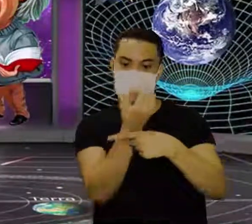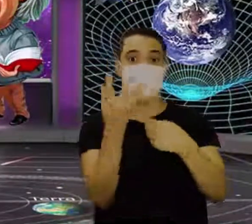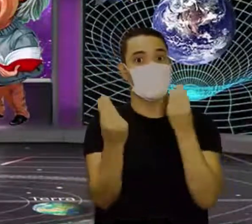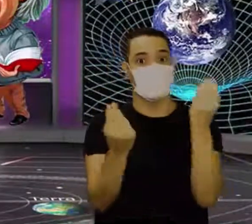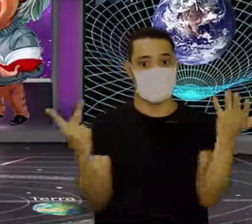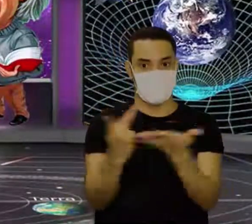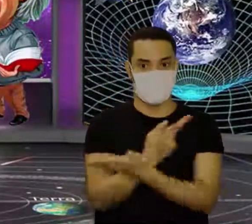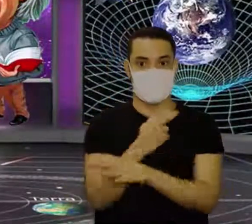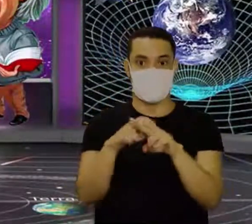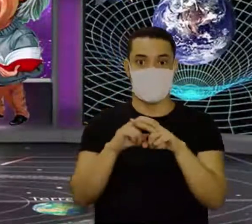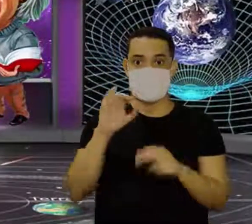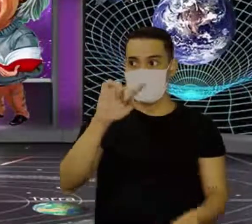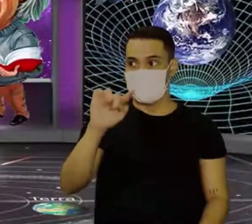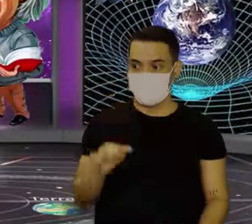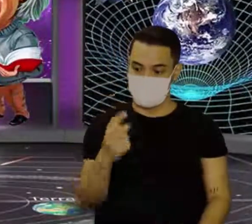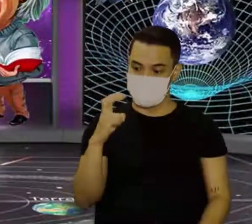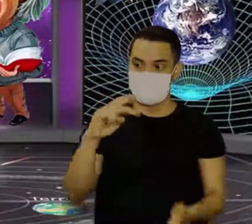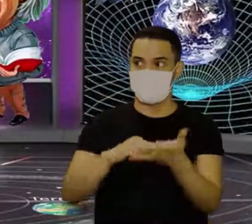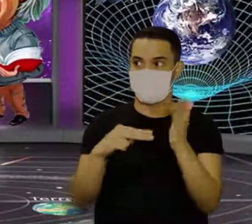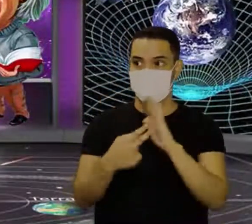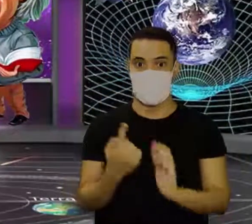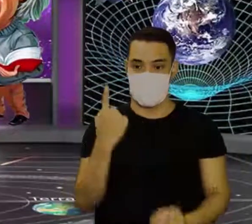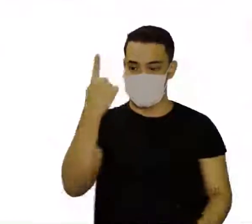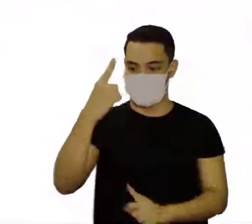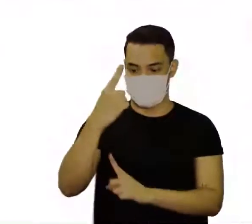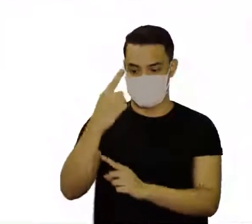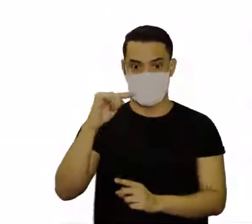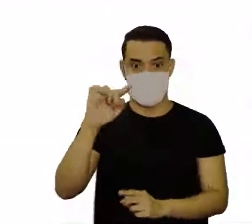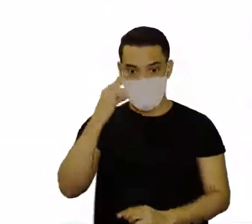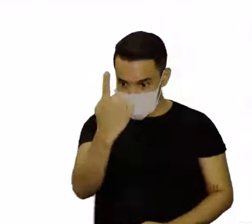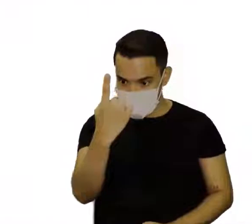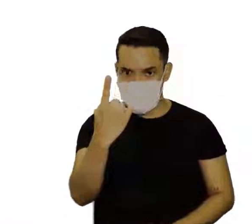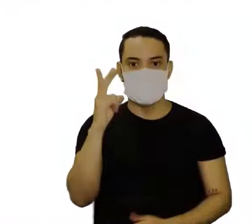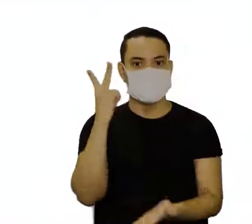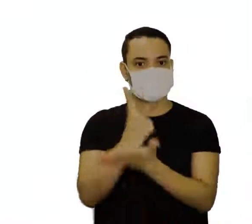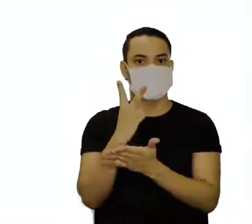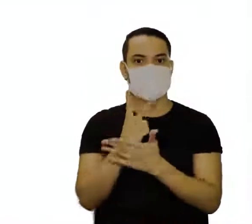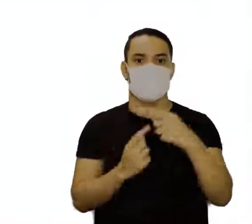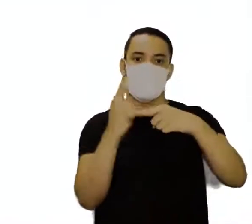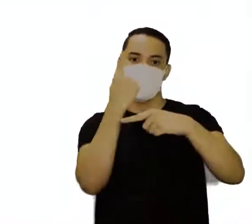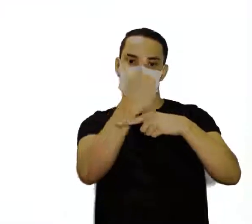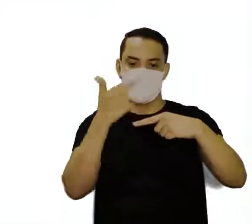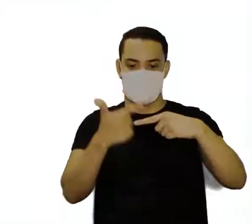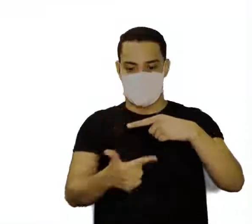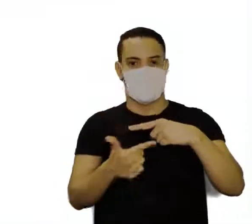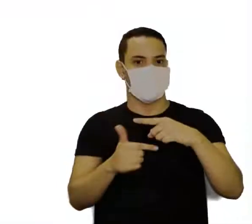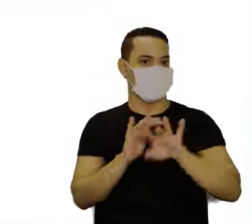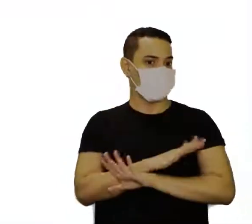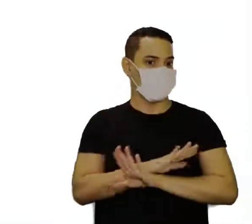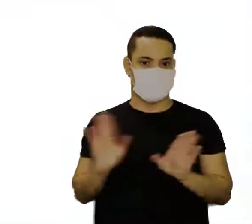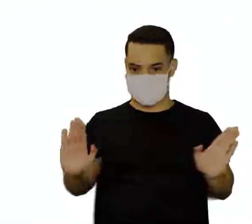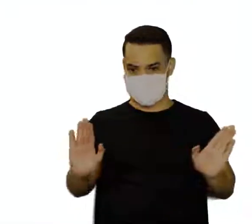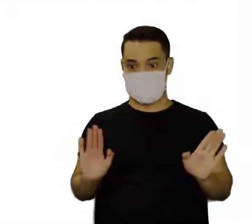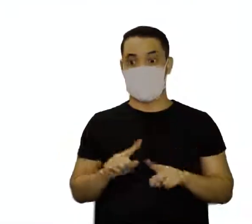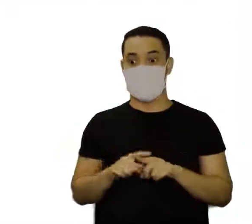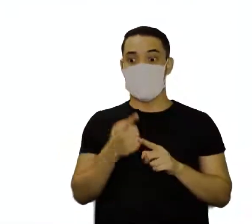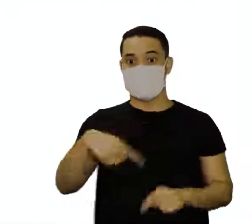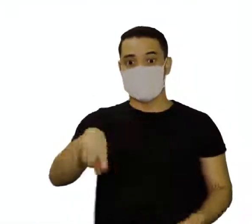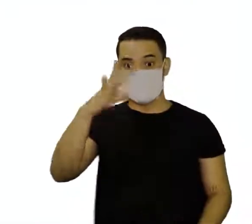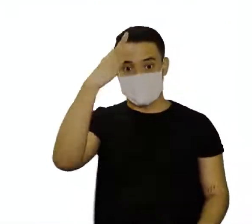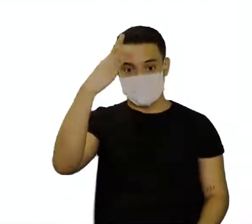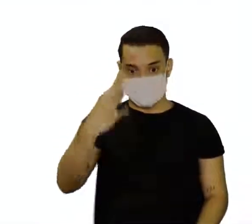Porque 0,5 é igual a 1 sobre 2. Vamos lá, continuando? Olha só que para você entender aqui,